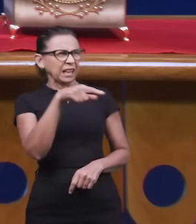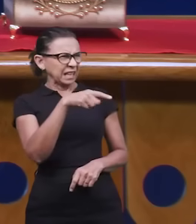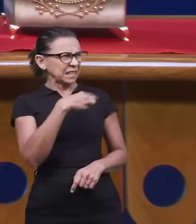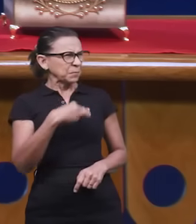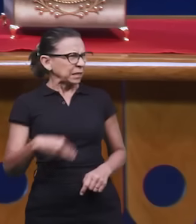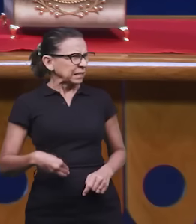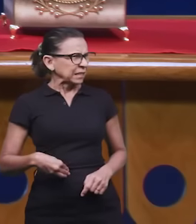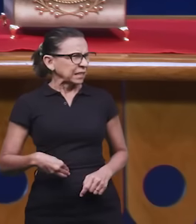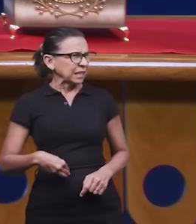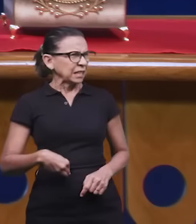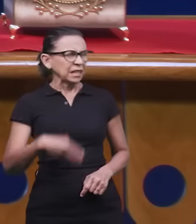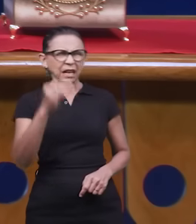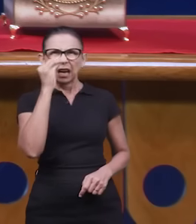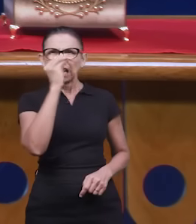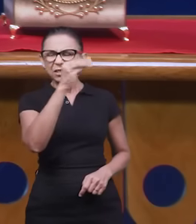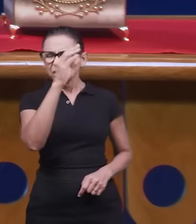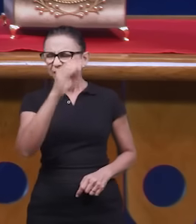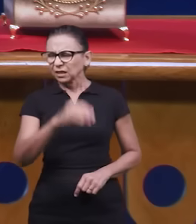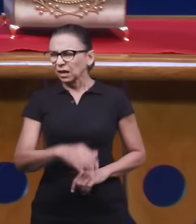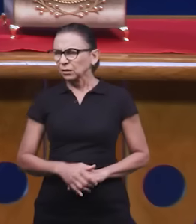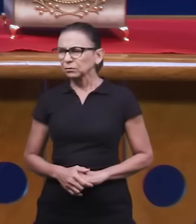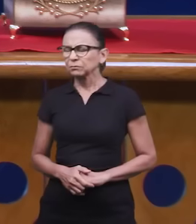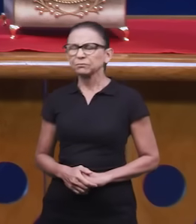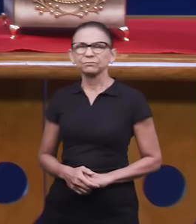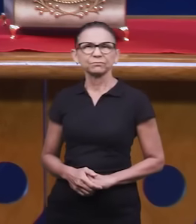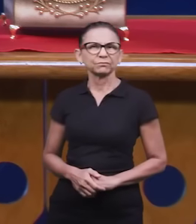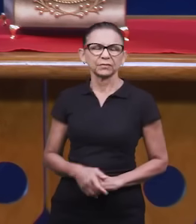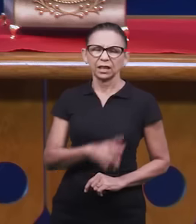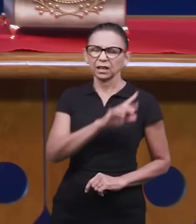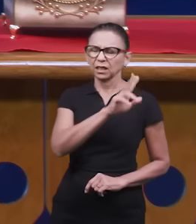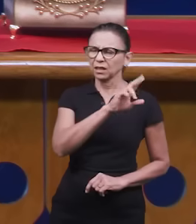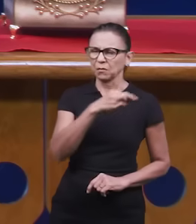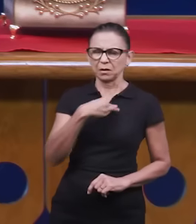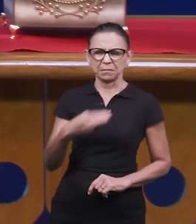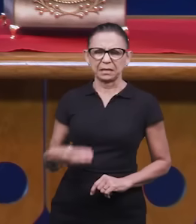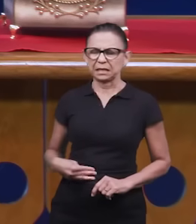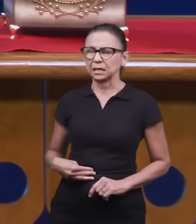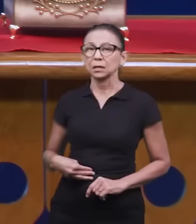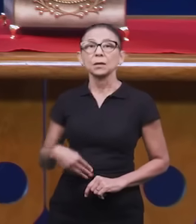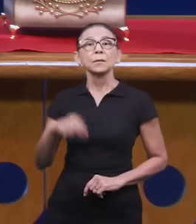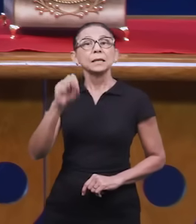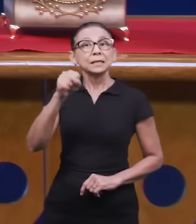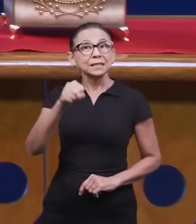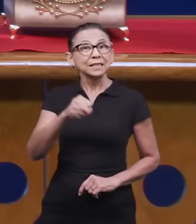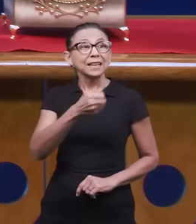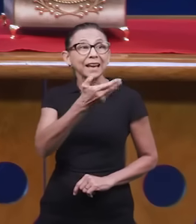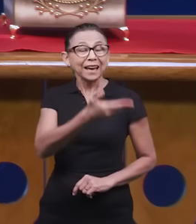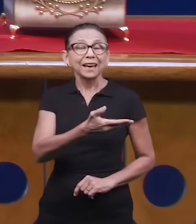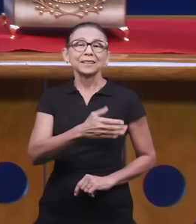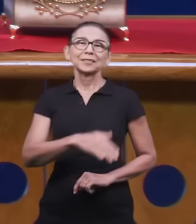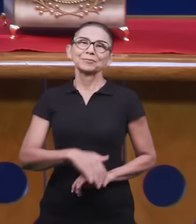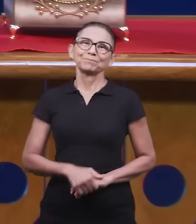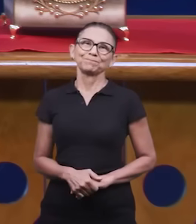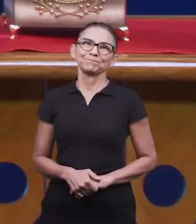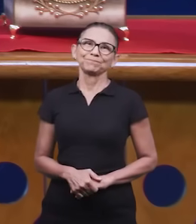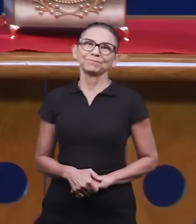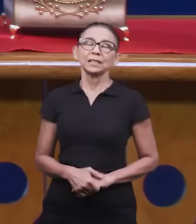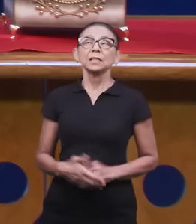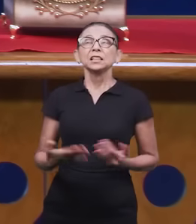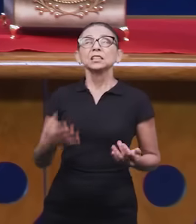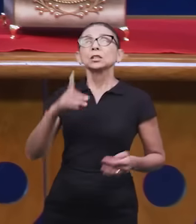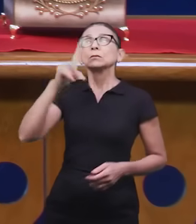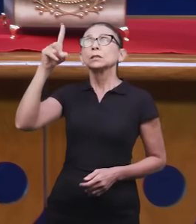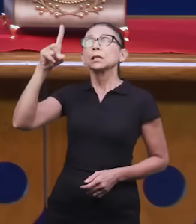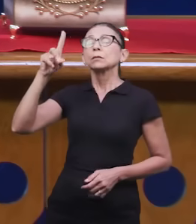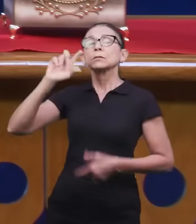do Messias. Rejeitaram a Jesus como o Messias, e ele é o Messias, e Deus então